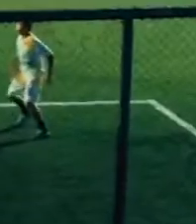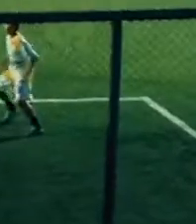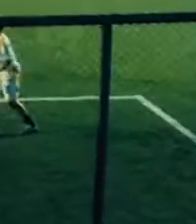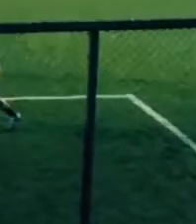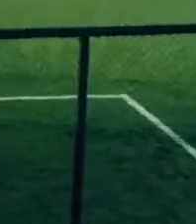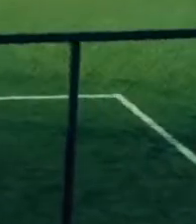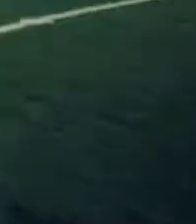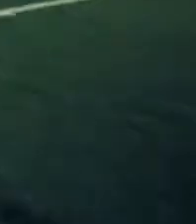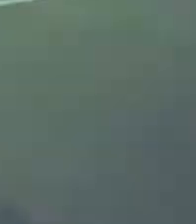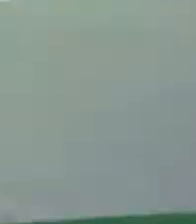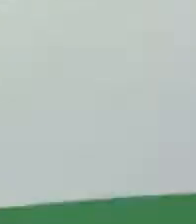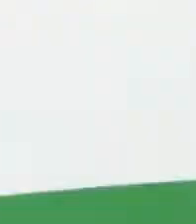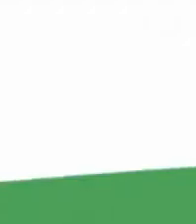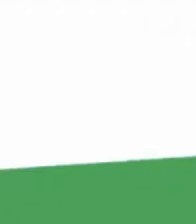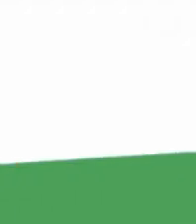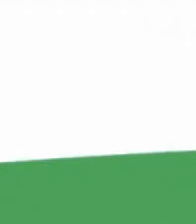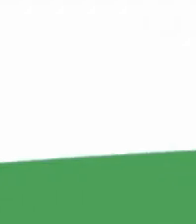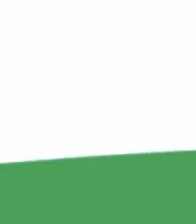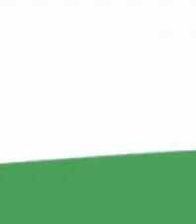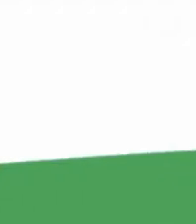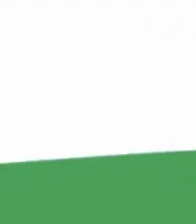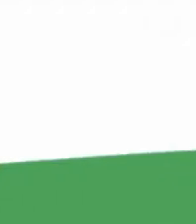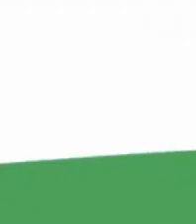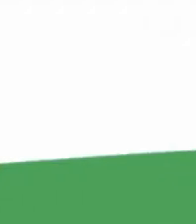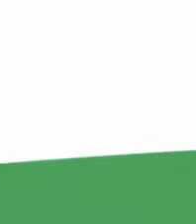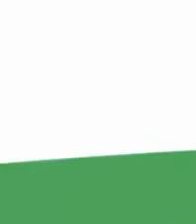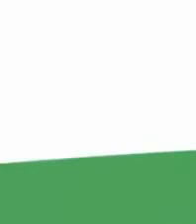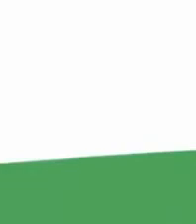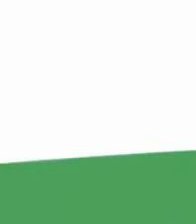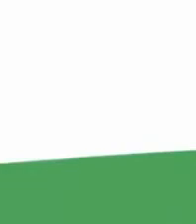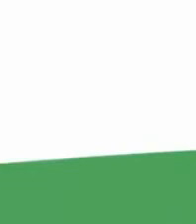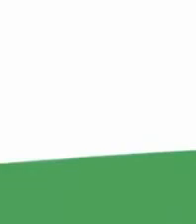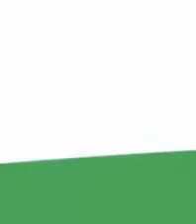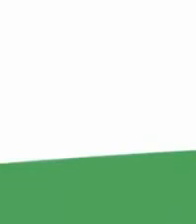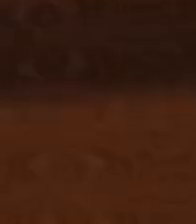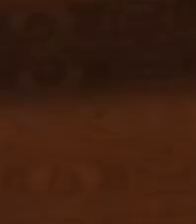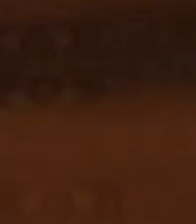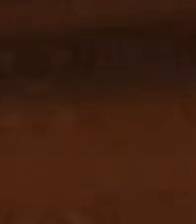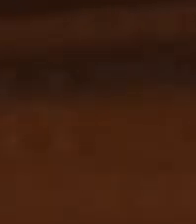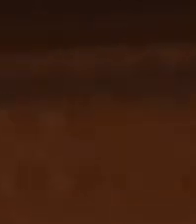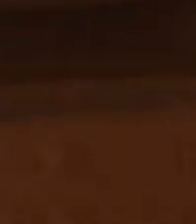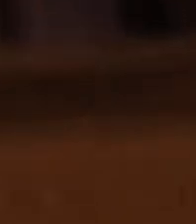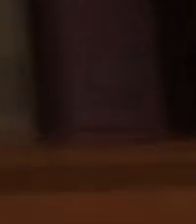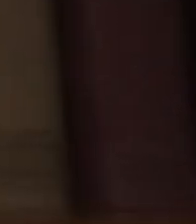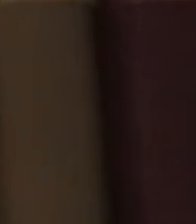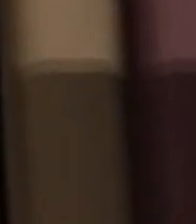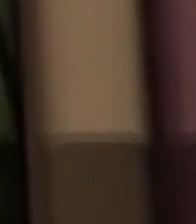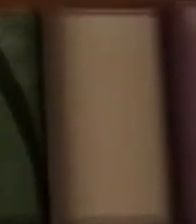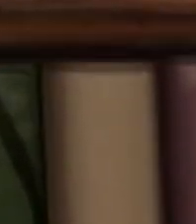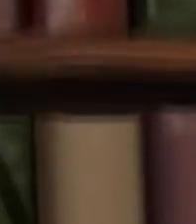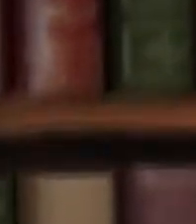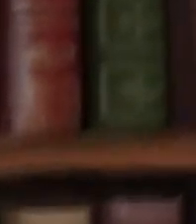Ceará. Governo do Estado do Ceará. Novas ideias, novas conquistas.